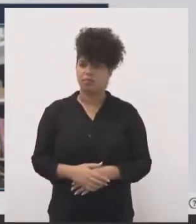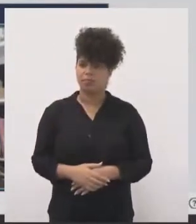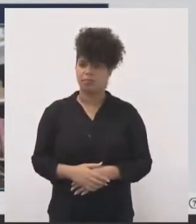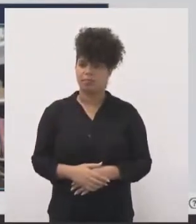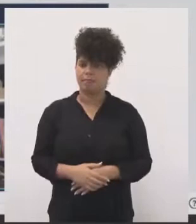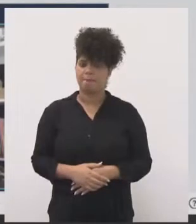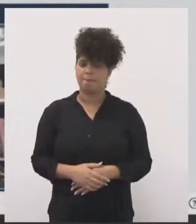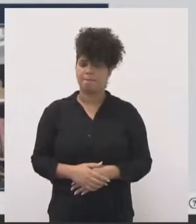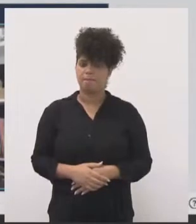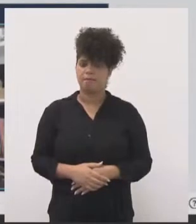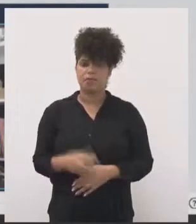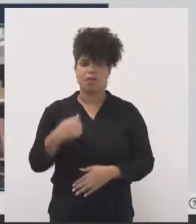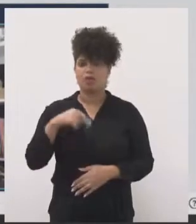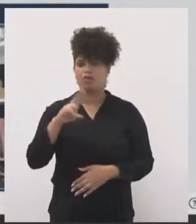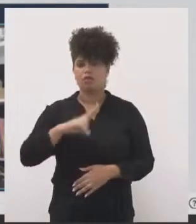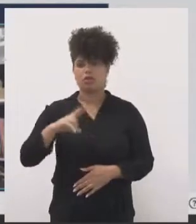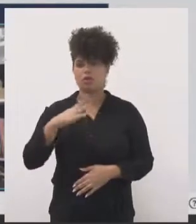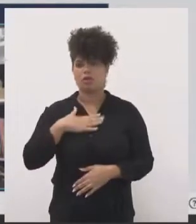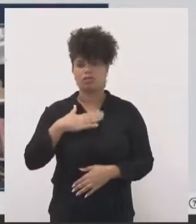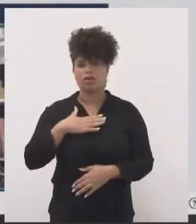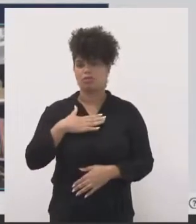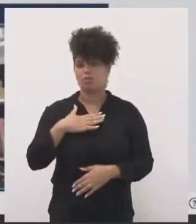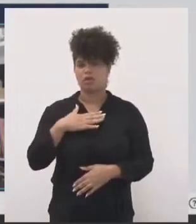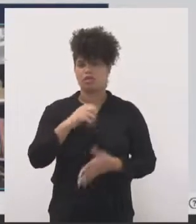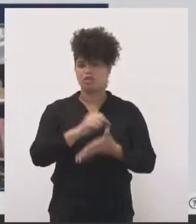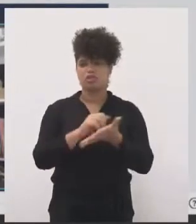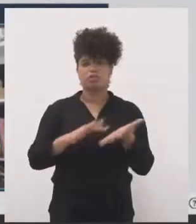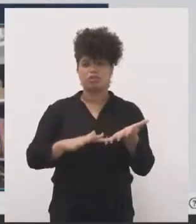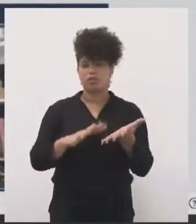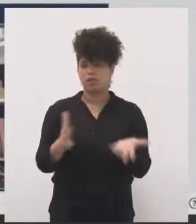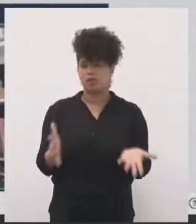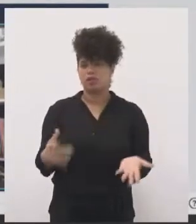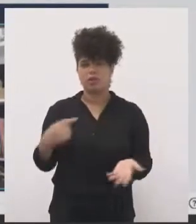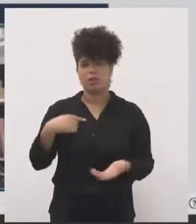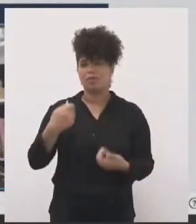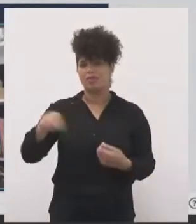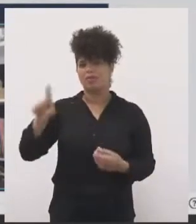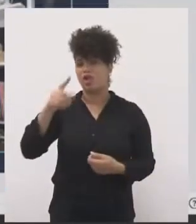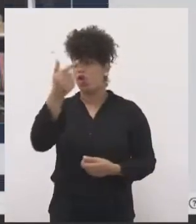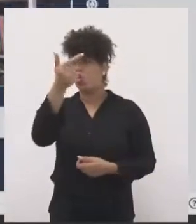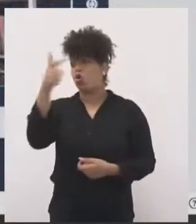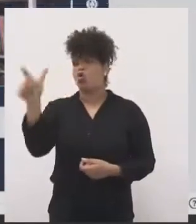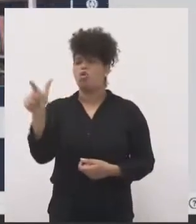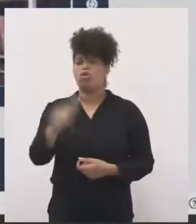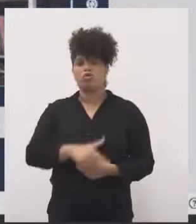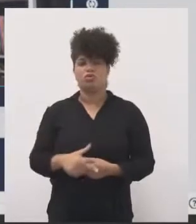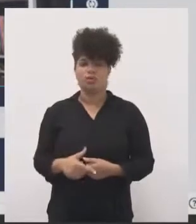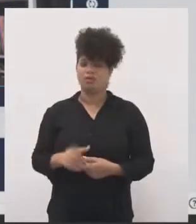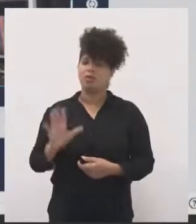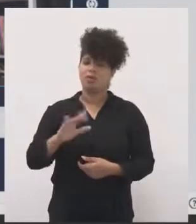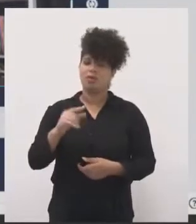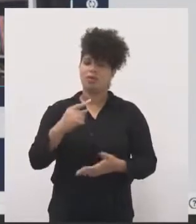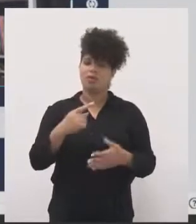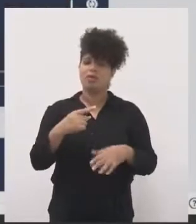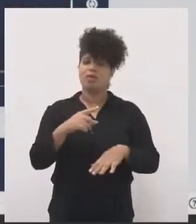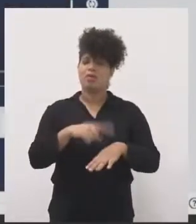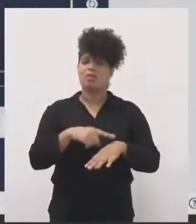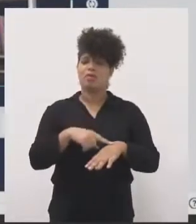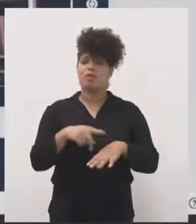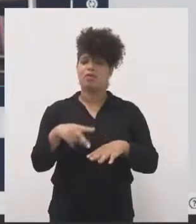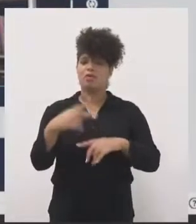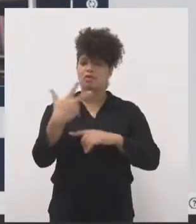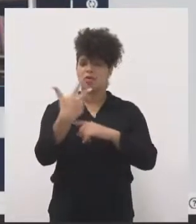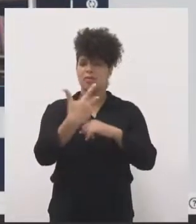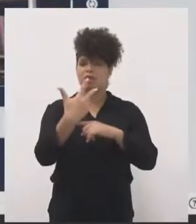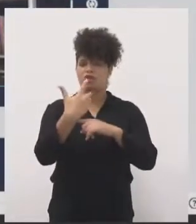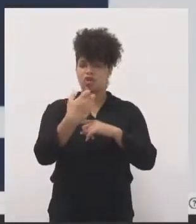e usar no meu trabalhinho, tá? Então, eu não preciso usar uma ferramenta externa, eu já posso fazer isso dentro do próprio Olá, Canva. professor!